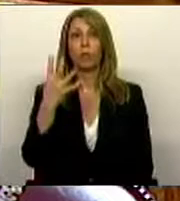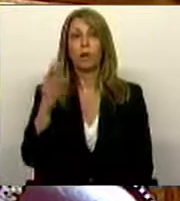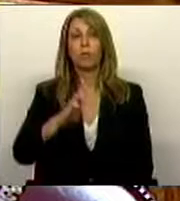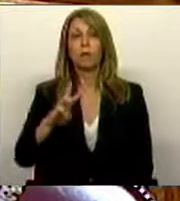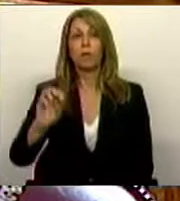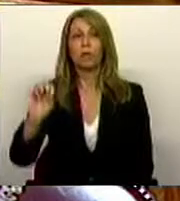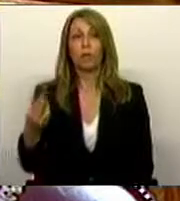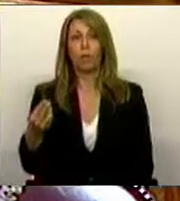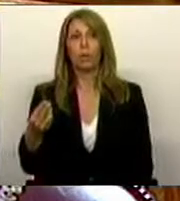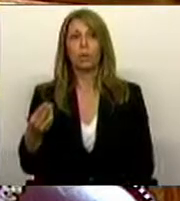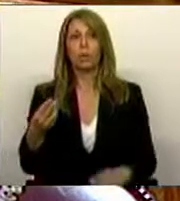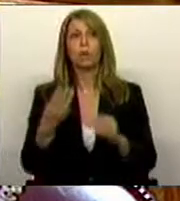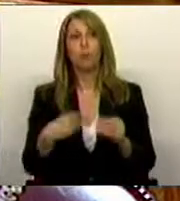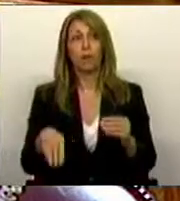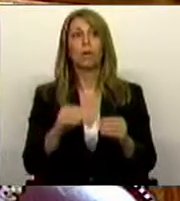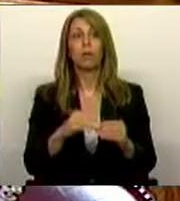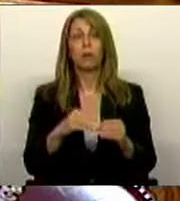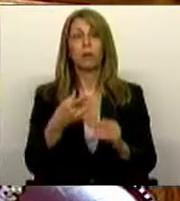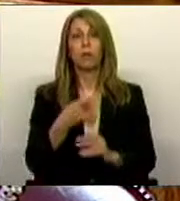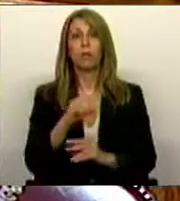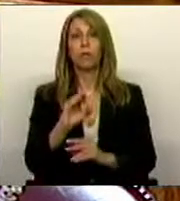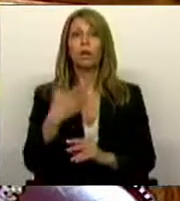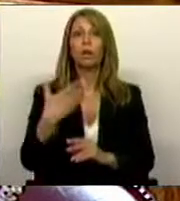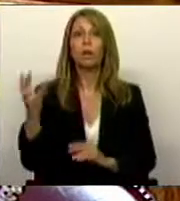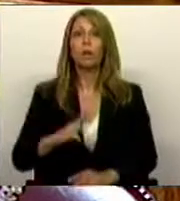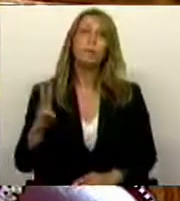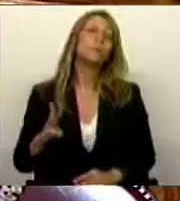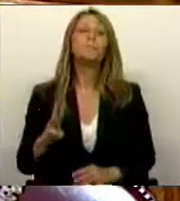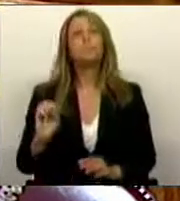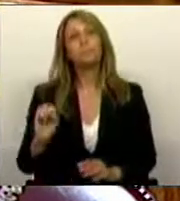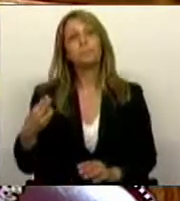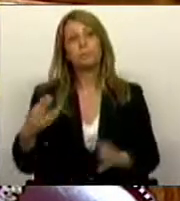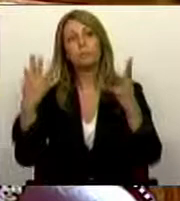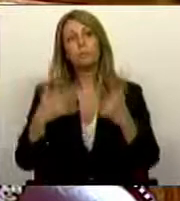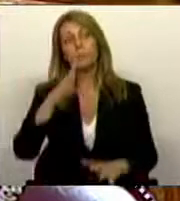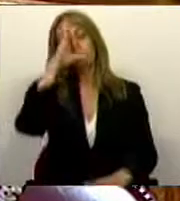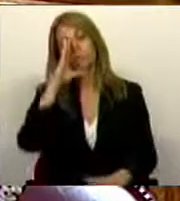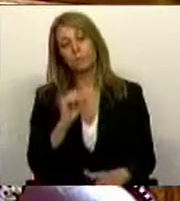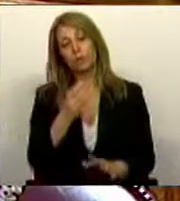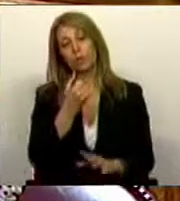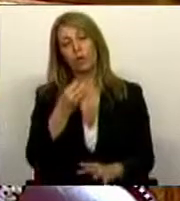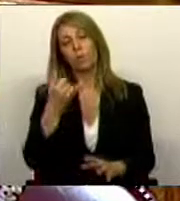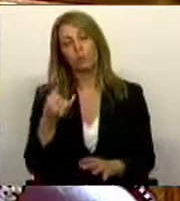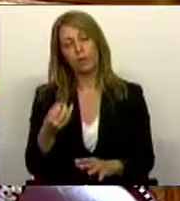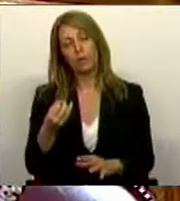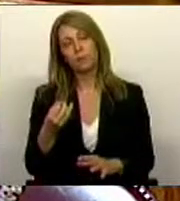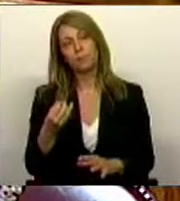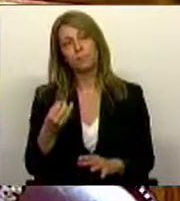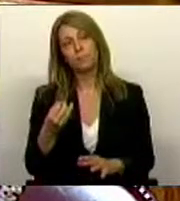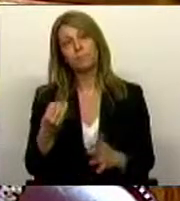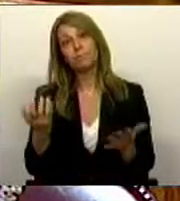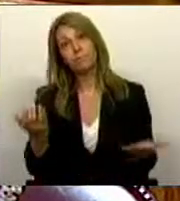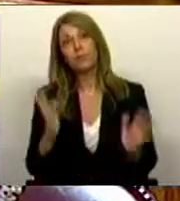euros que acrescem aos 941 milhões de euros que o Orçamento de Estado de 2020 e que